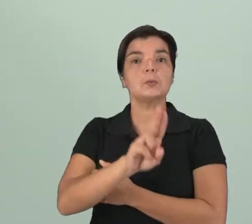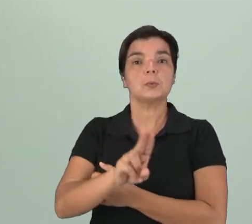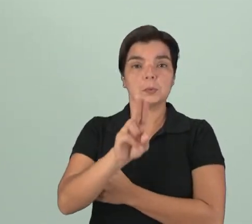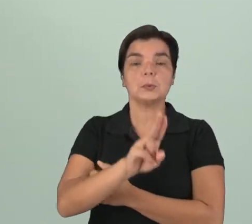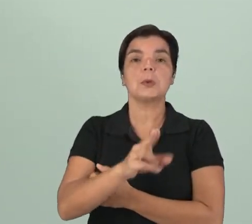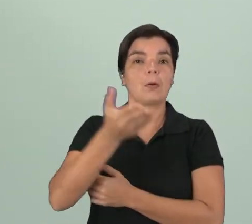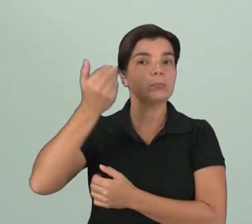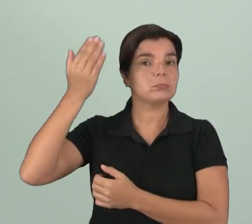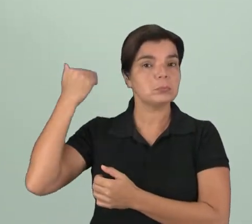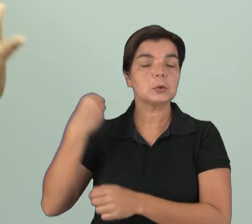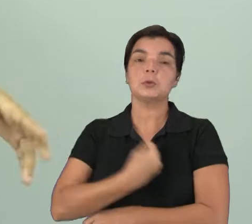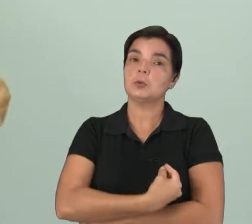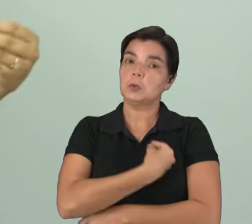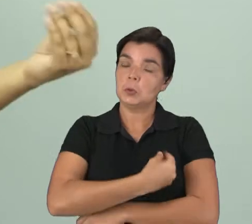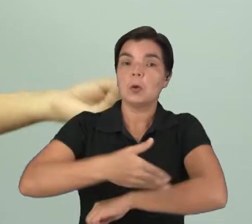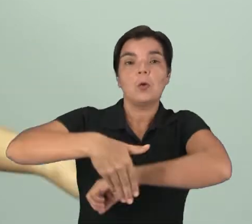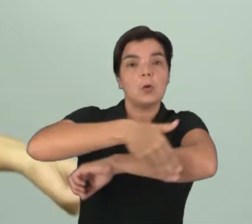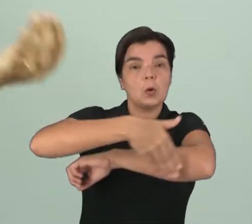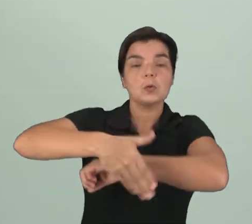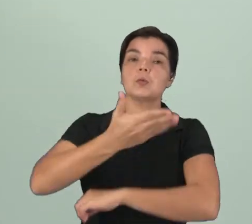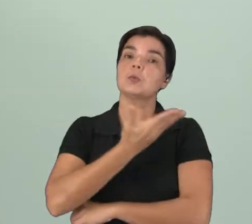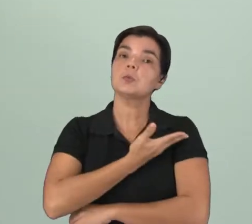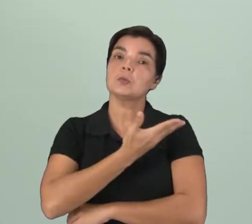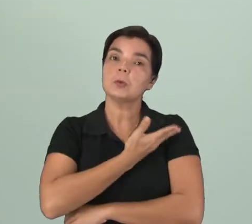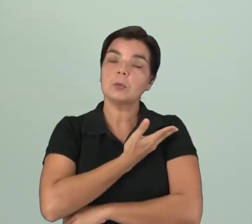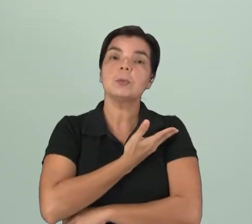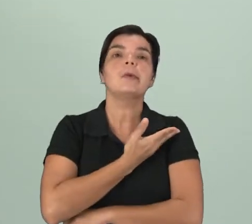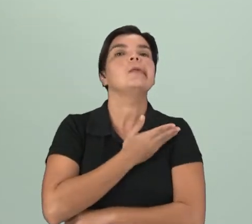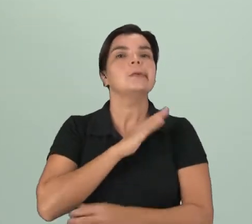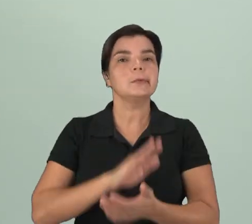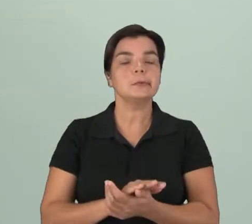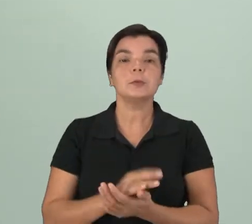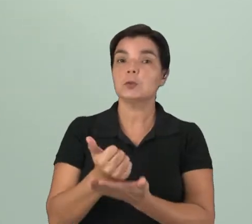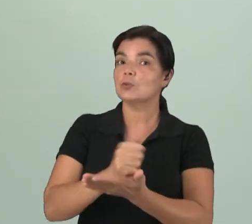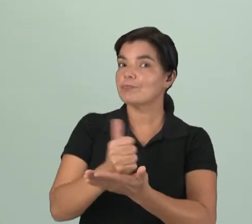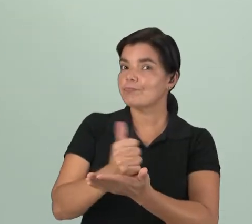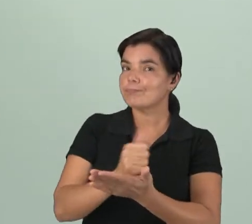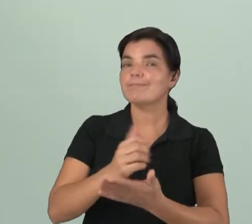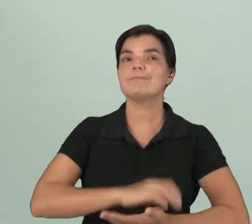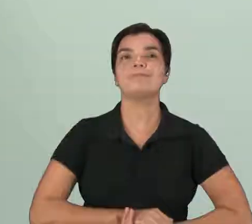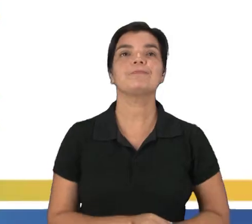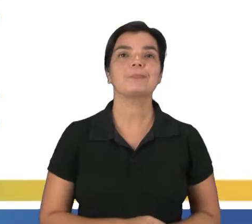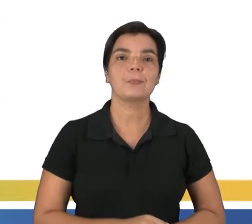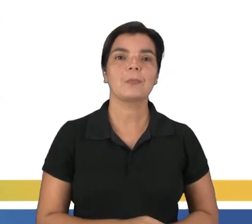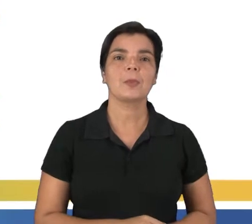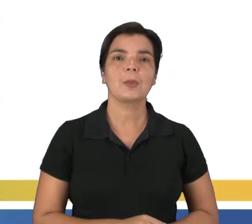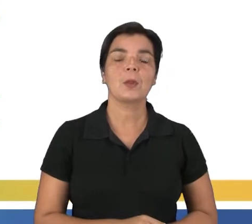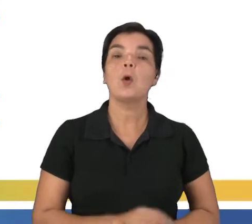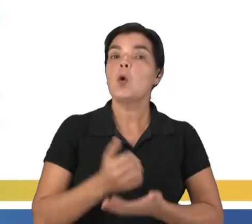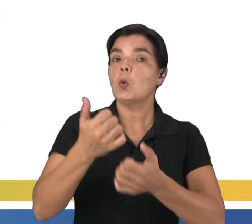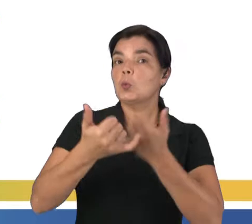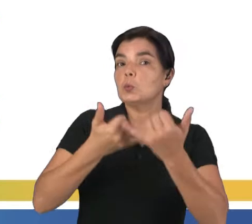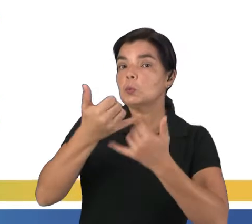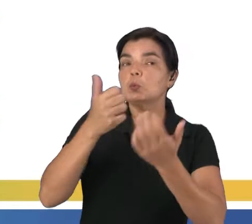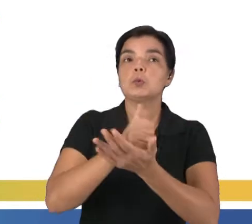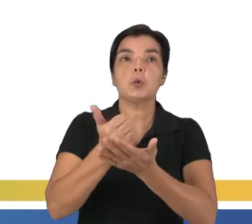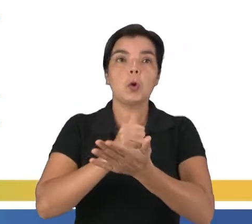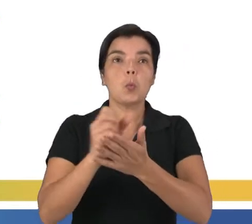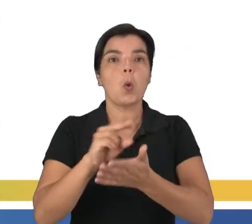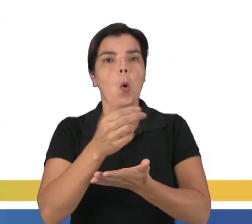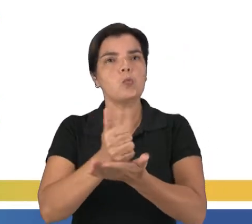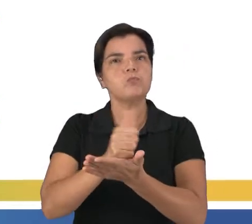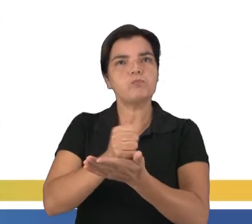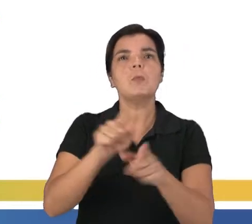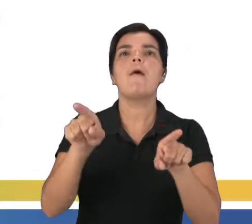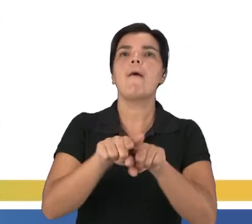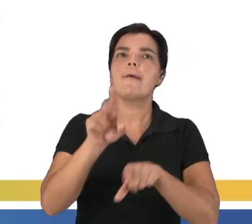utilizados presencialmente na rua com colegas de forma eletrônica. O jogo eletrônico ou